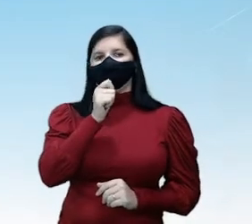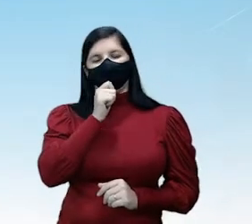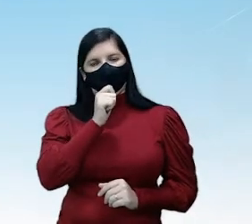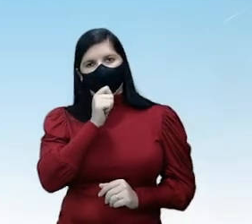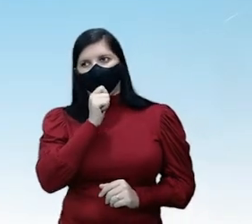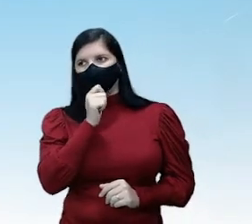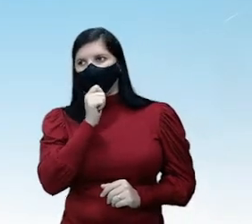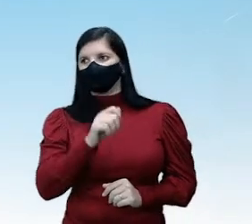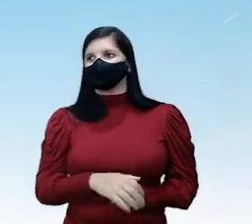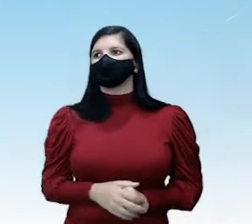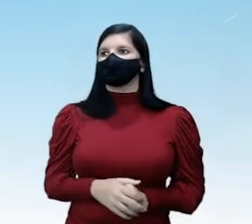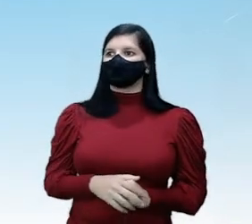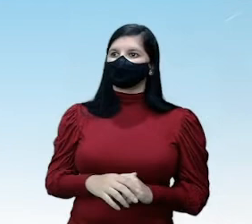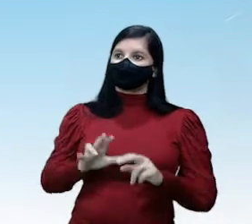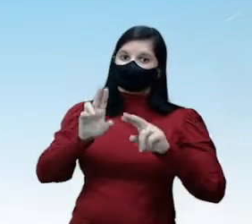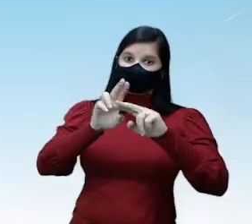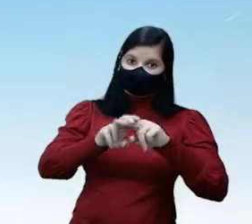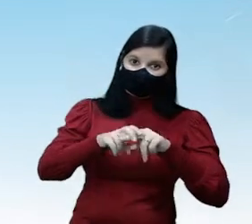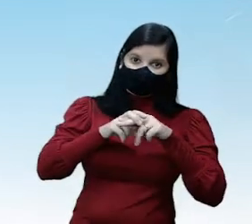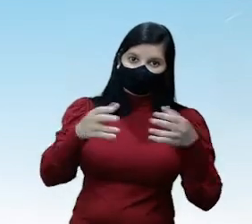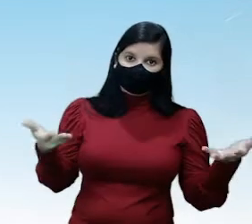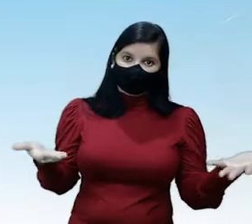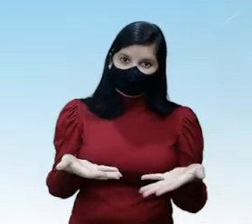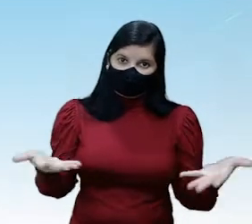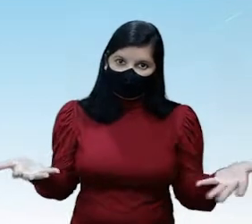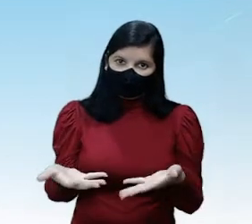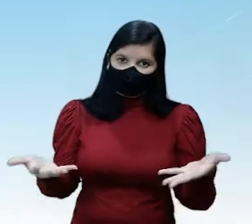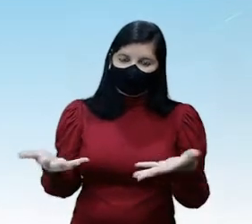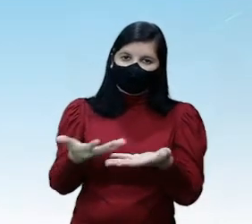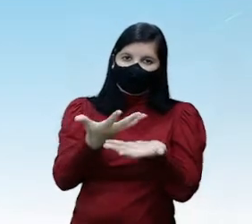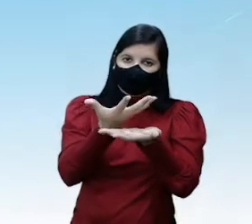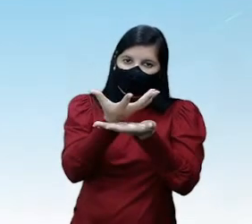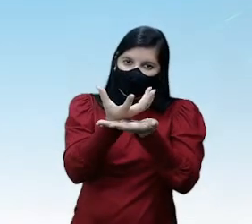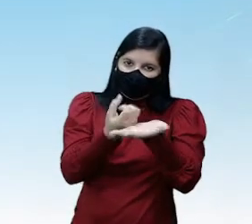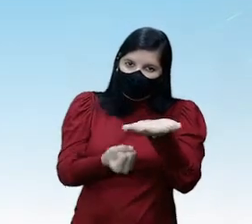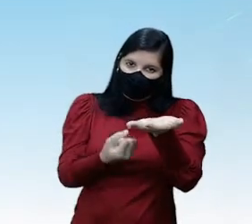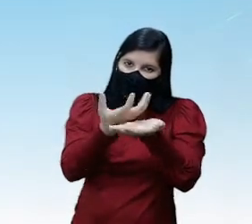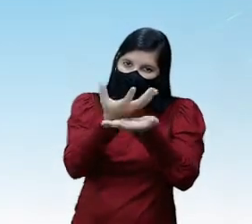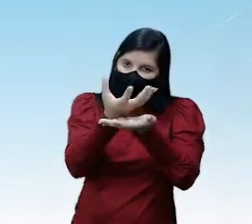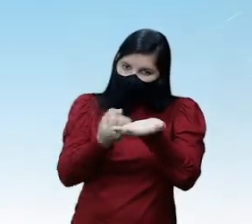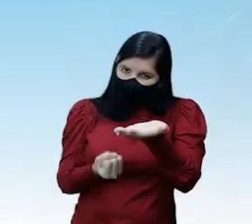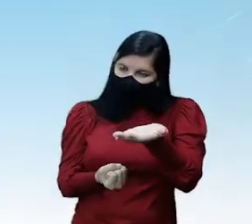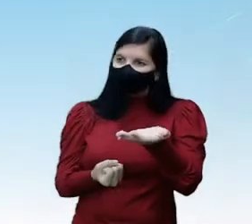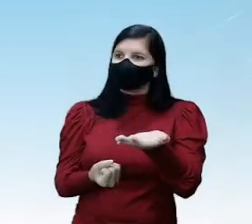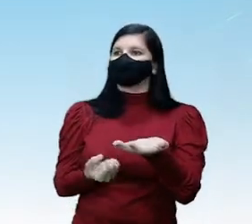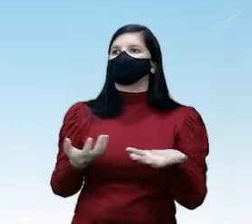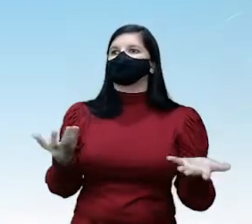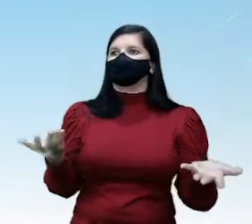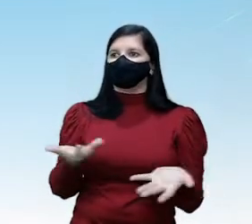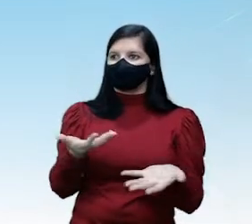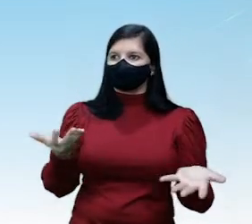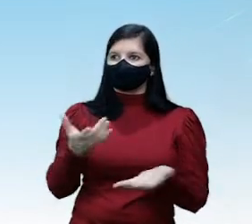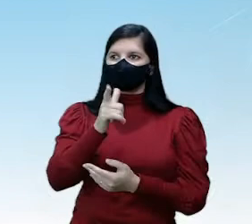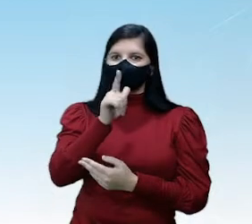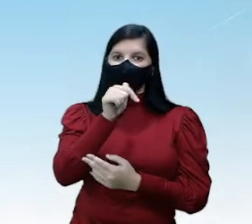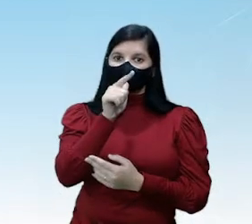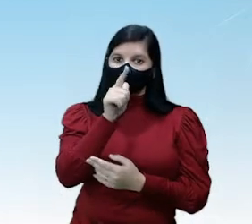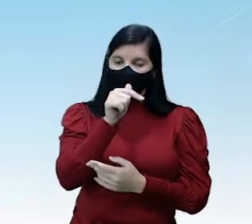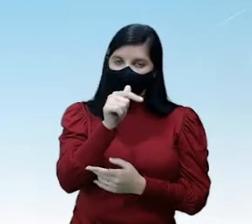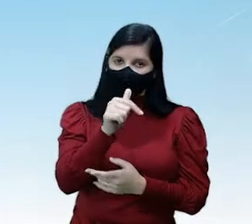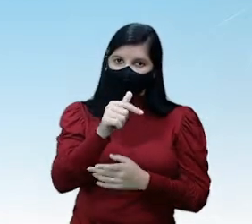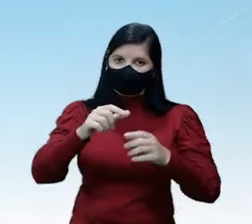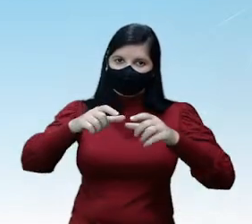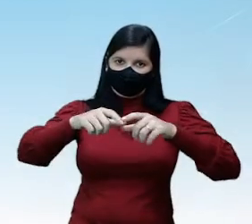ainda. Bom, agora a gente vai para a filtragem. Vê só, galerinha. A água ela deve passar também